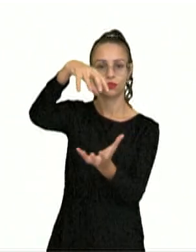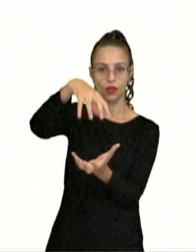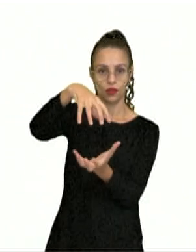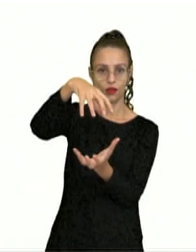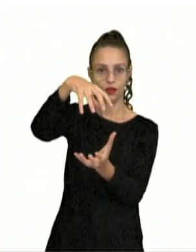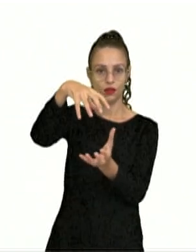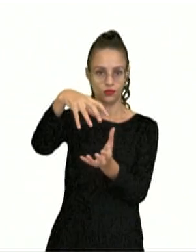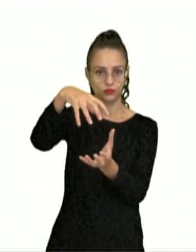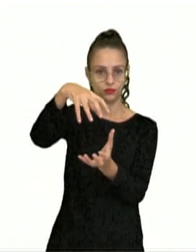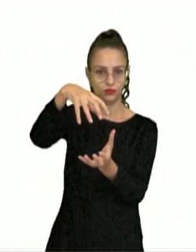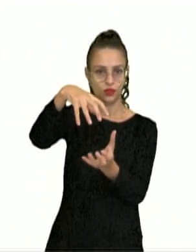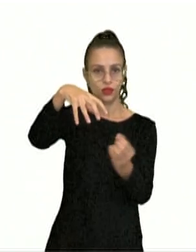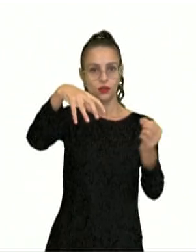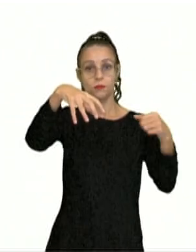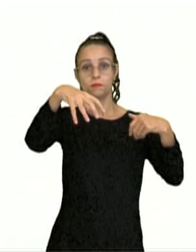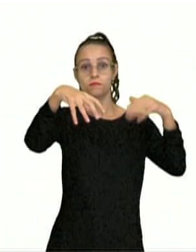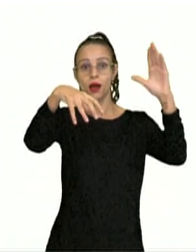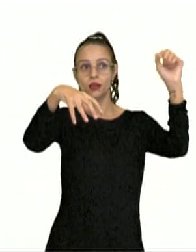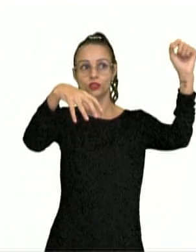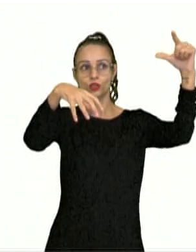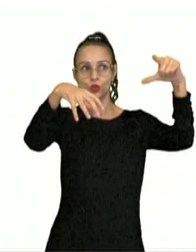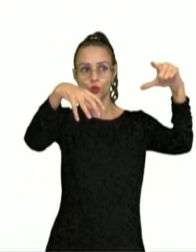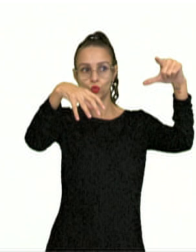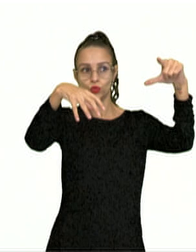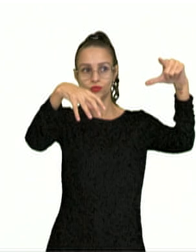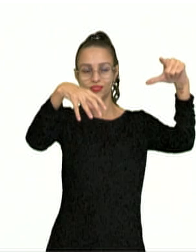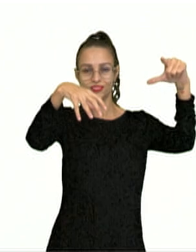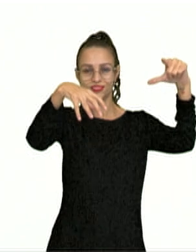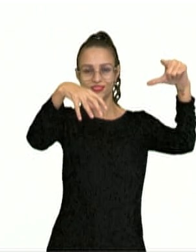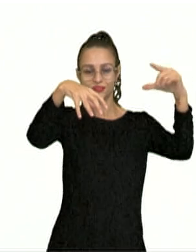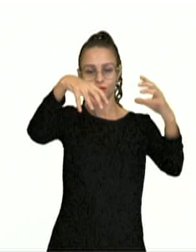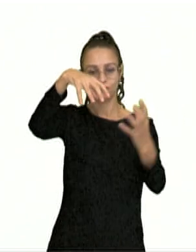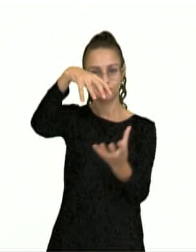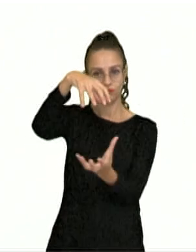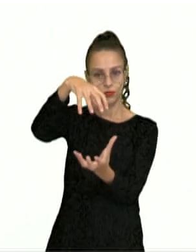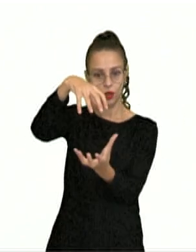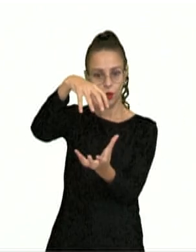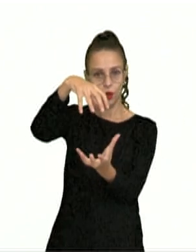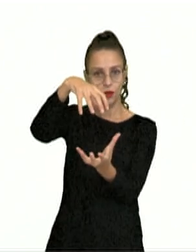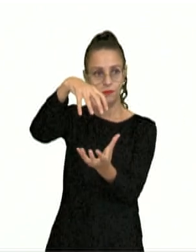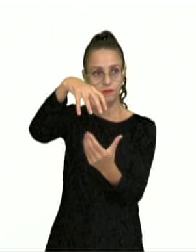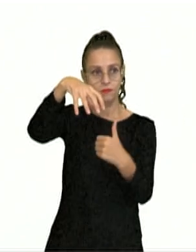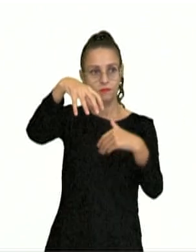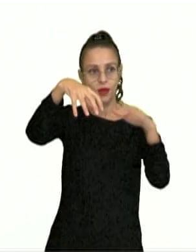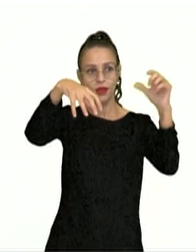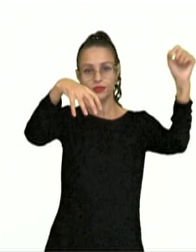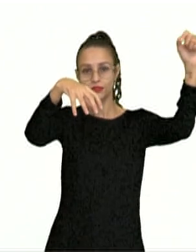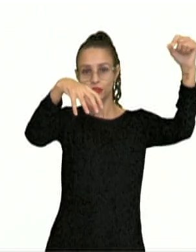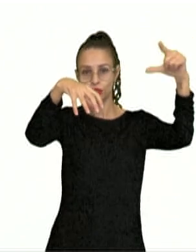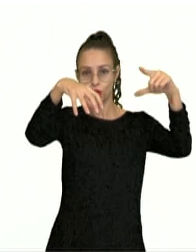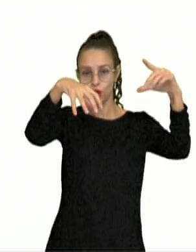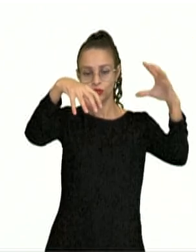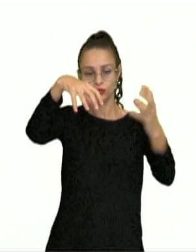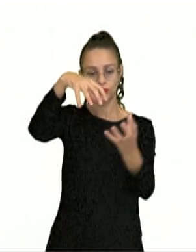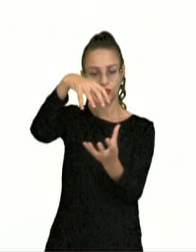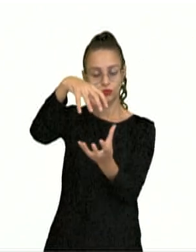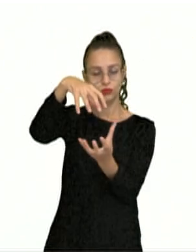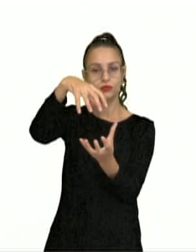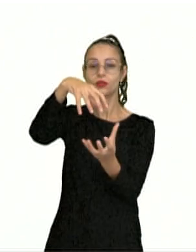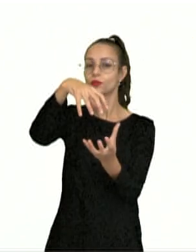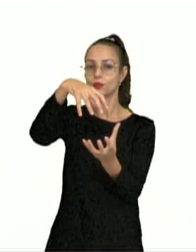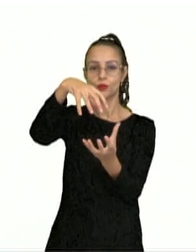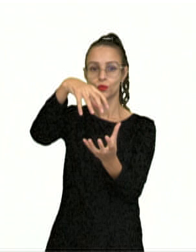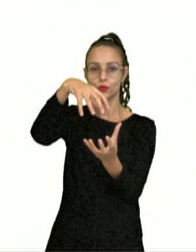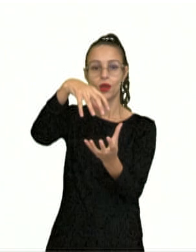estar sendo mais iluminada e outra menos. A que está sendo mais iluminada e aquecida nesta parte, então vai